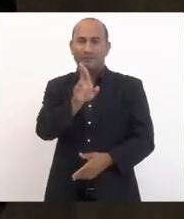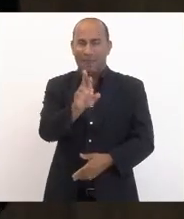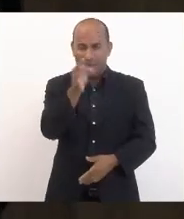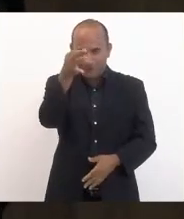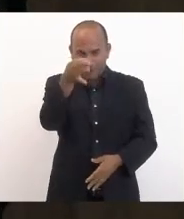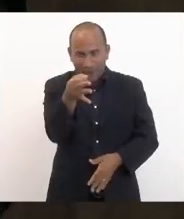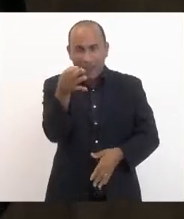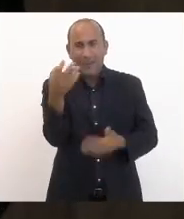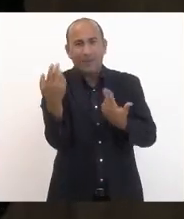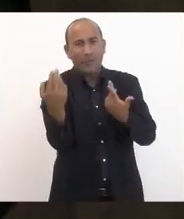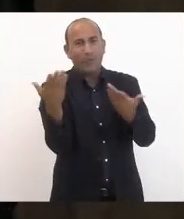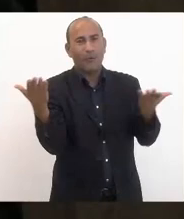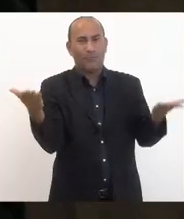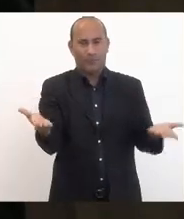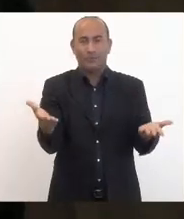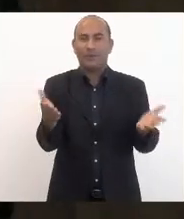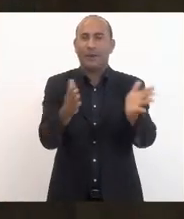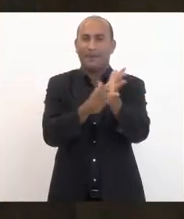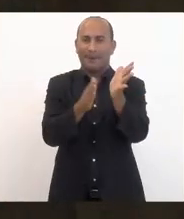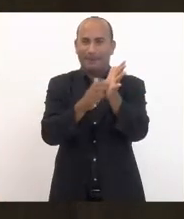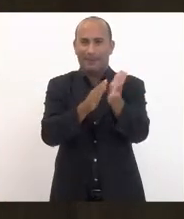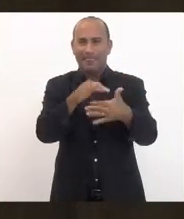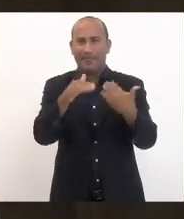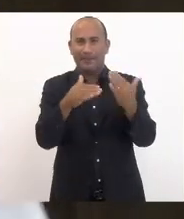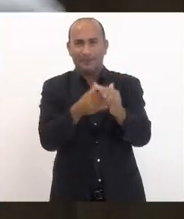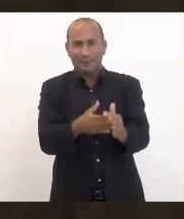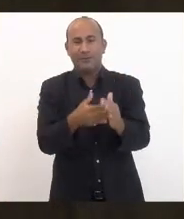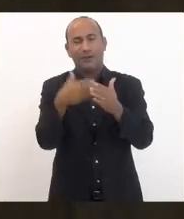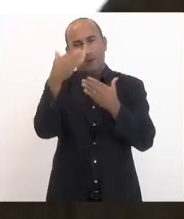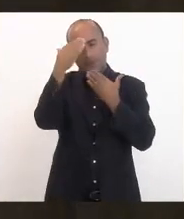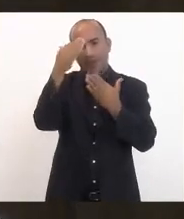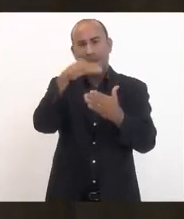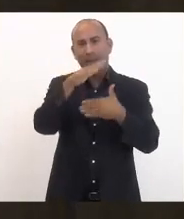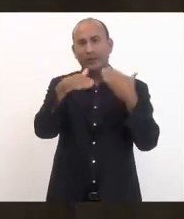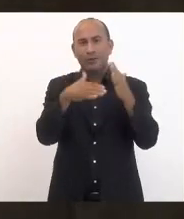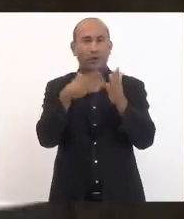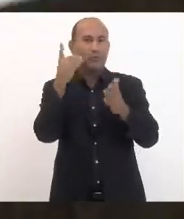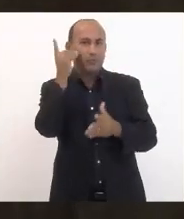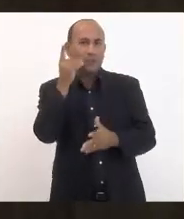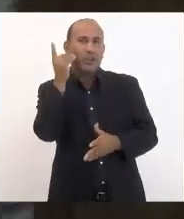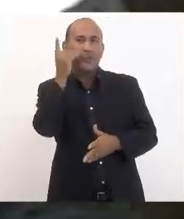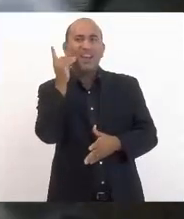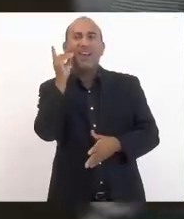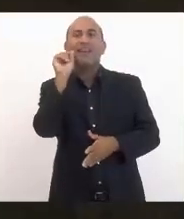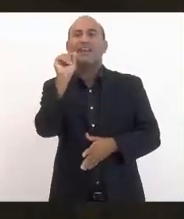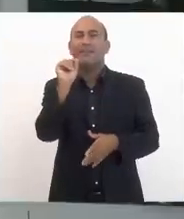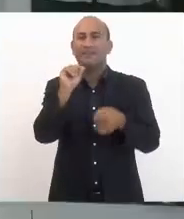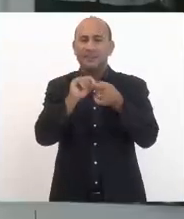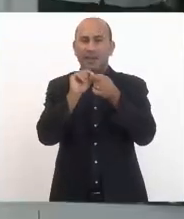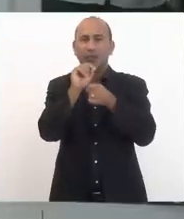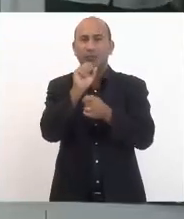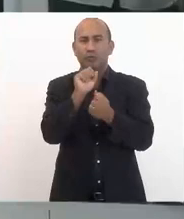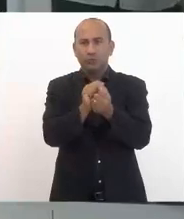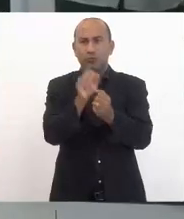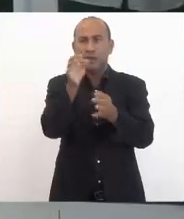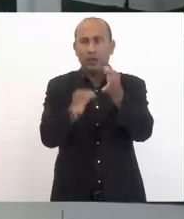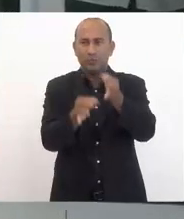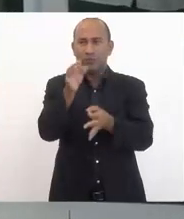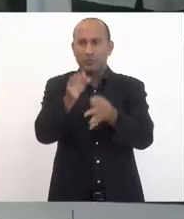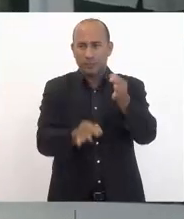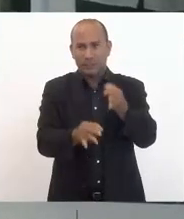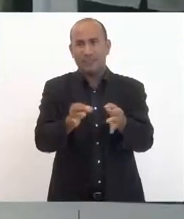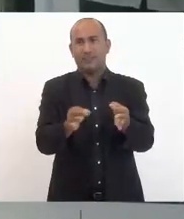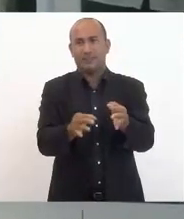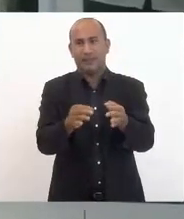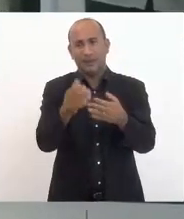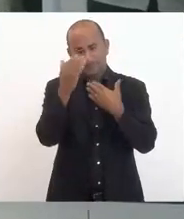o de hoje. Então, parabéns a todos e muito obrigado a todos os deputados que fizeram essa justiça. Valeu!